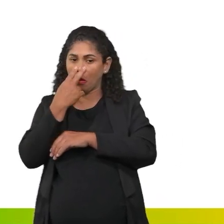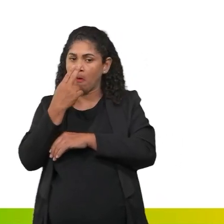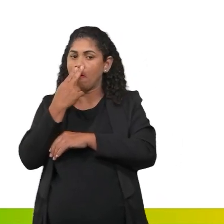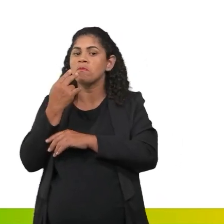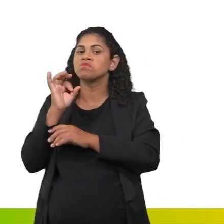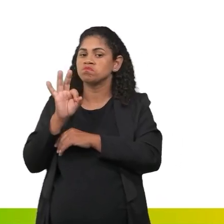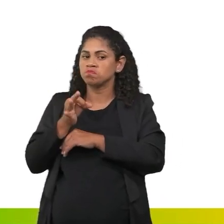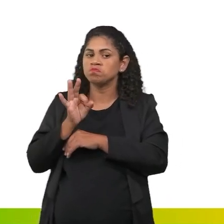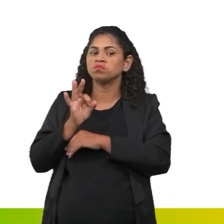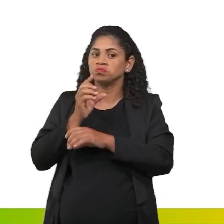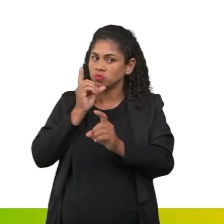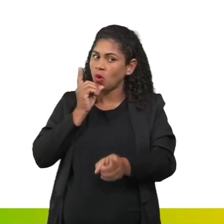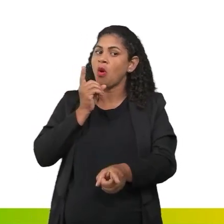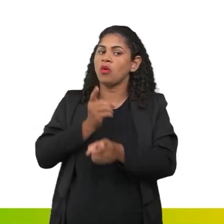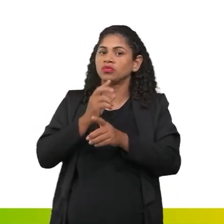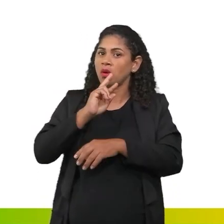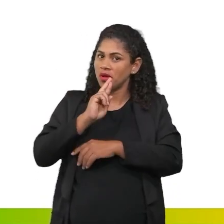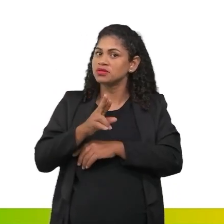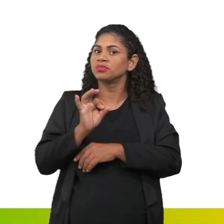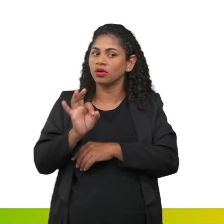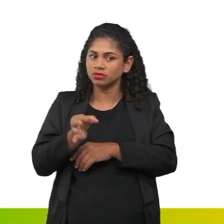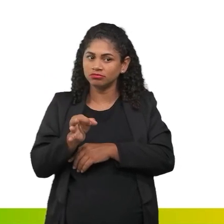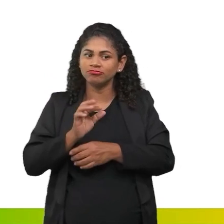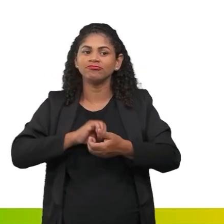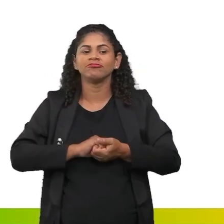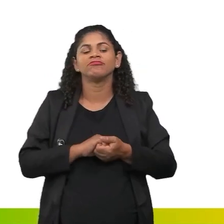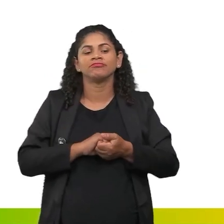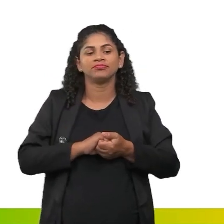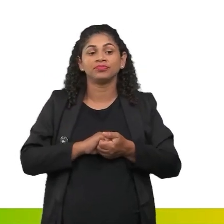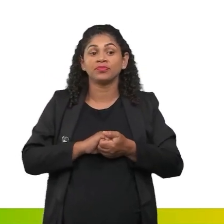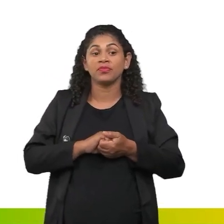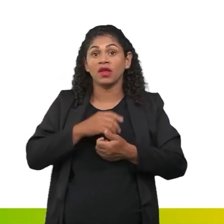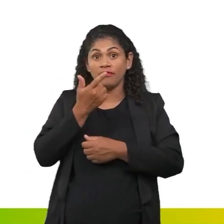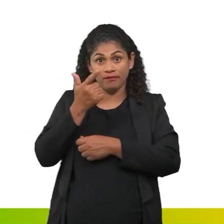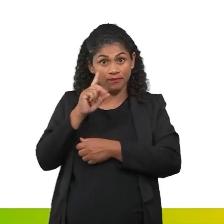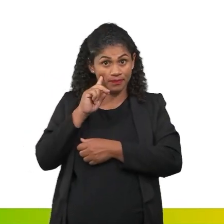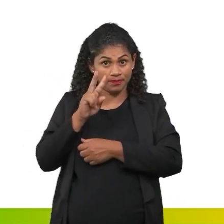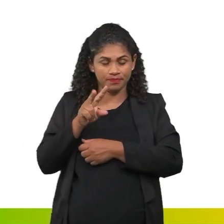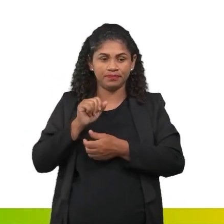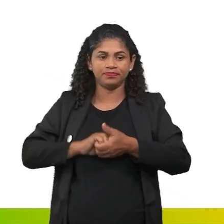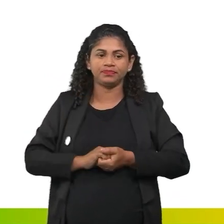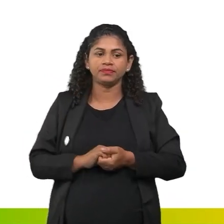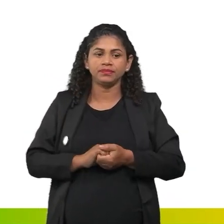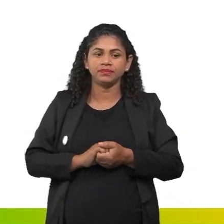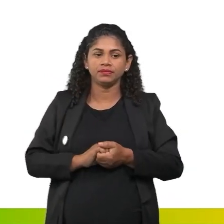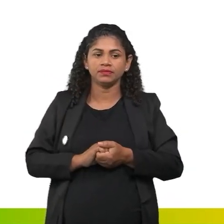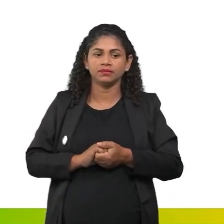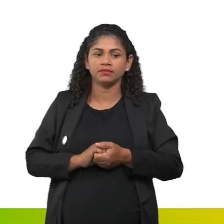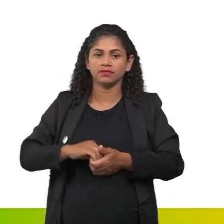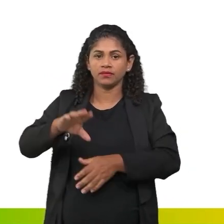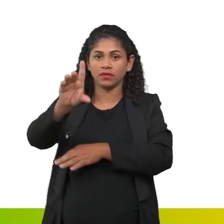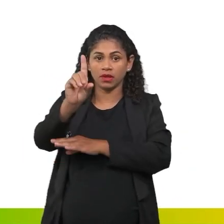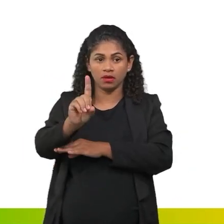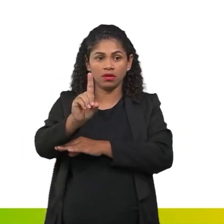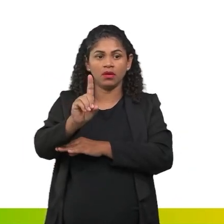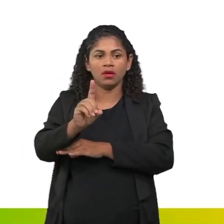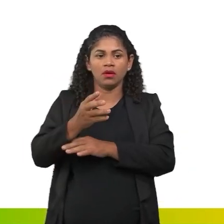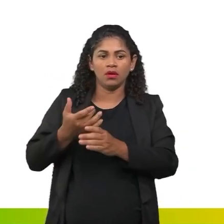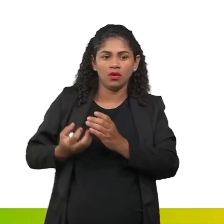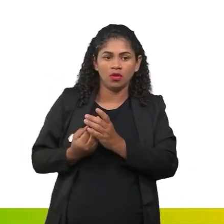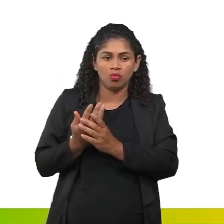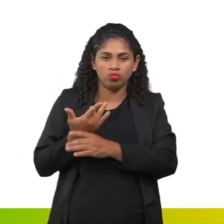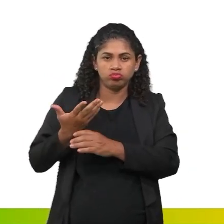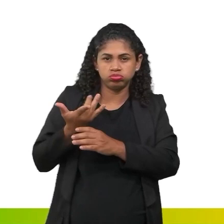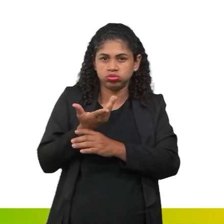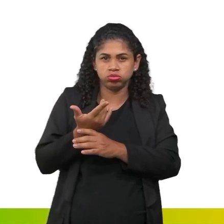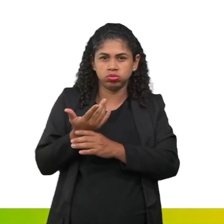que encontramos aí a nossa questão correta, mas vamos ver as demais questões. A fermentação não depende